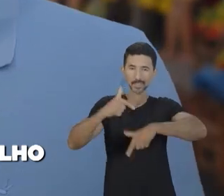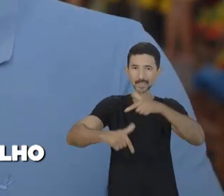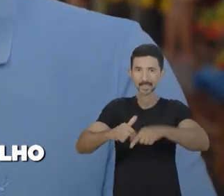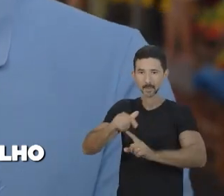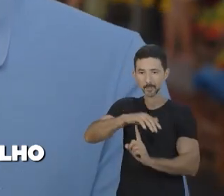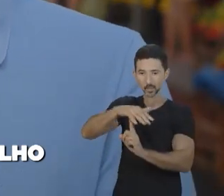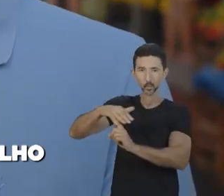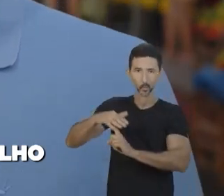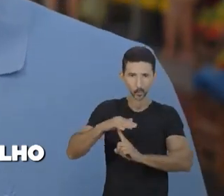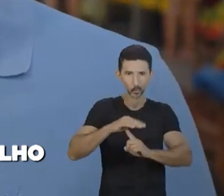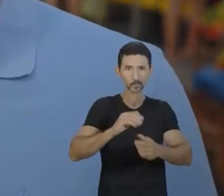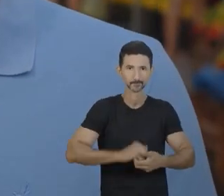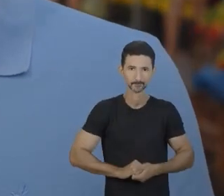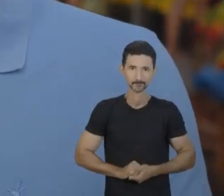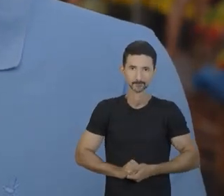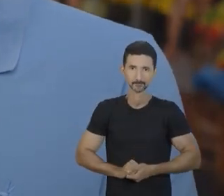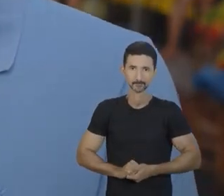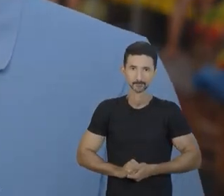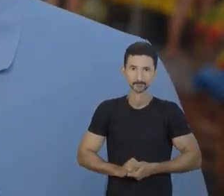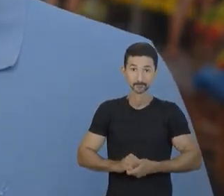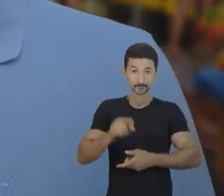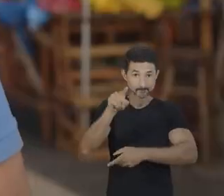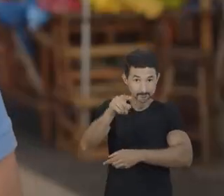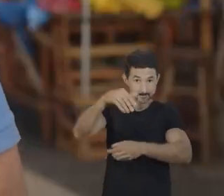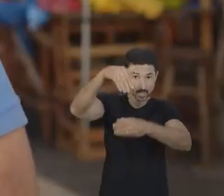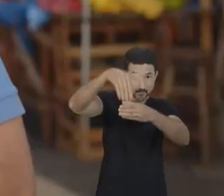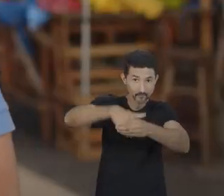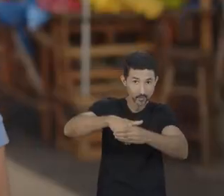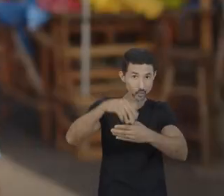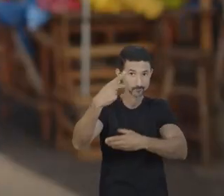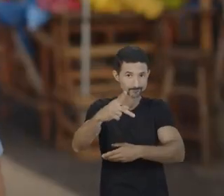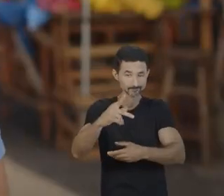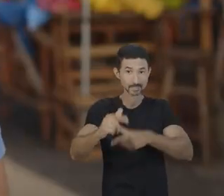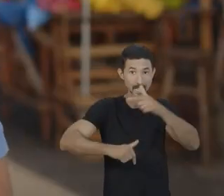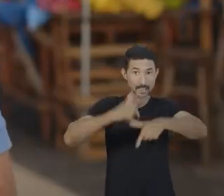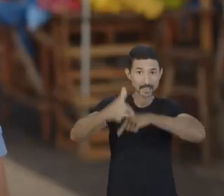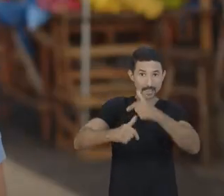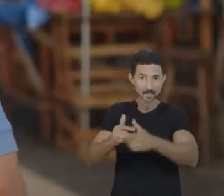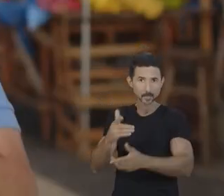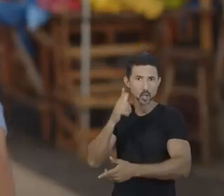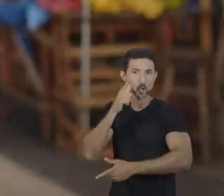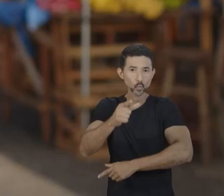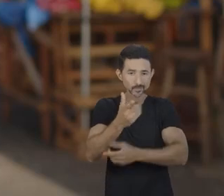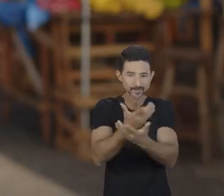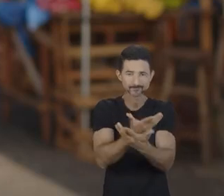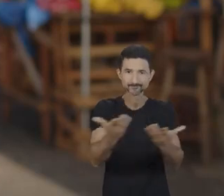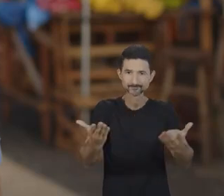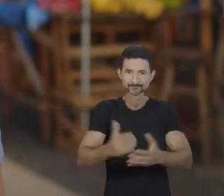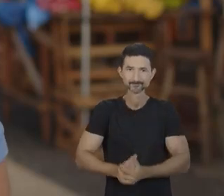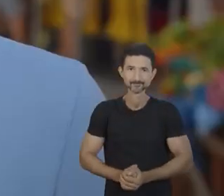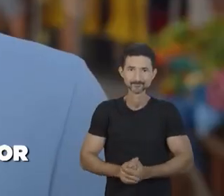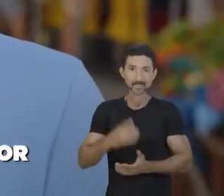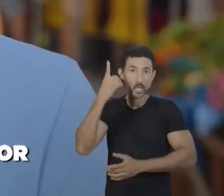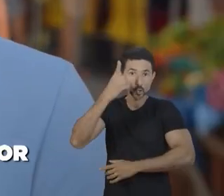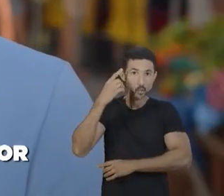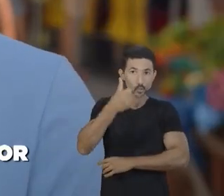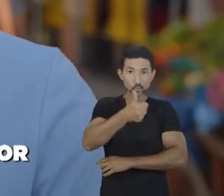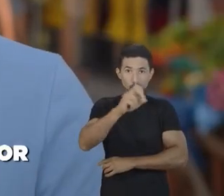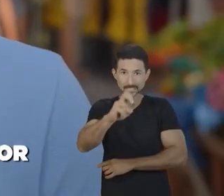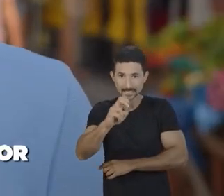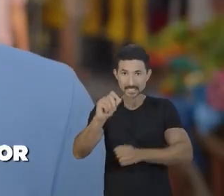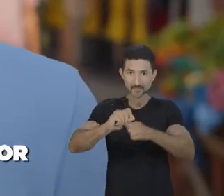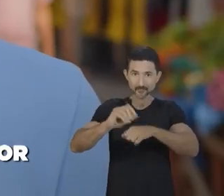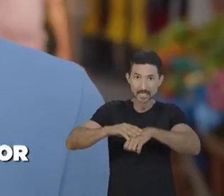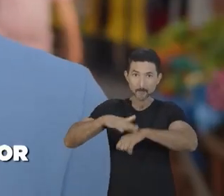para melhorar as condições de trabalho dos nossos feirantes. Conto com seu voto para trabalhar e chegar para todos. É Antônio